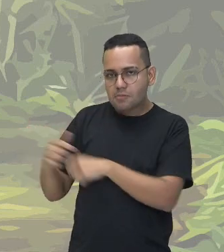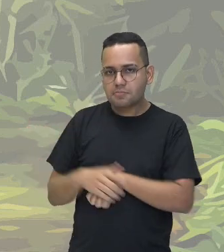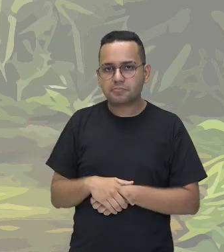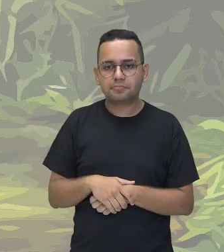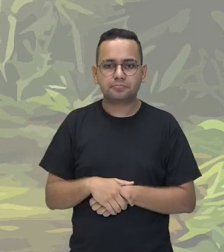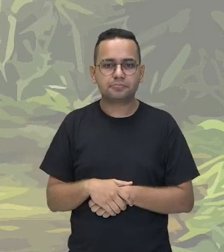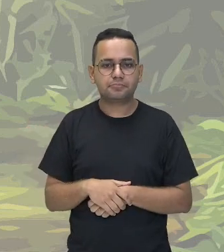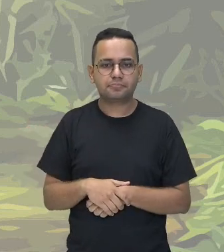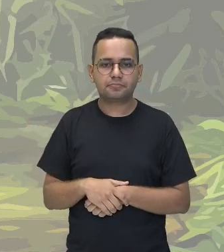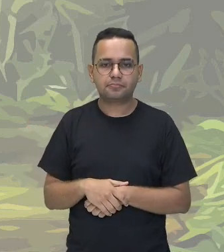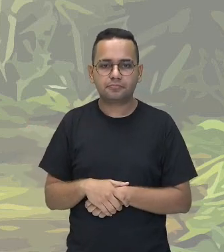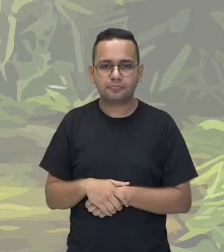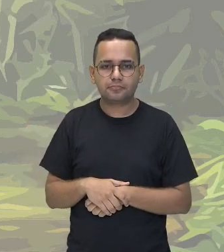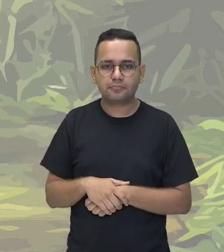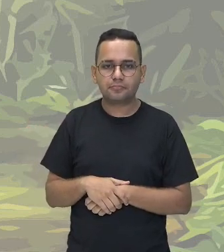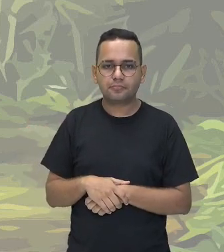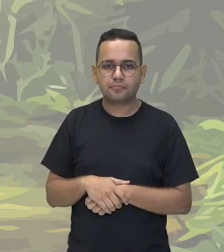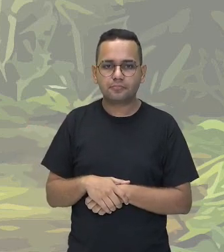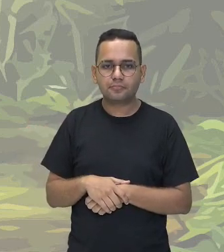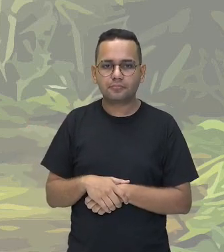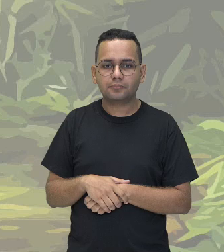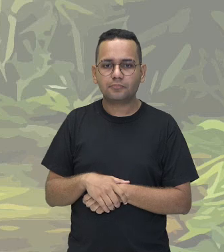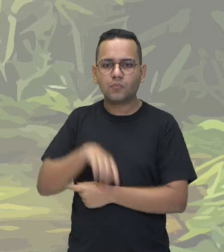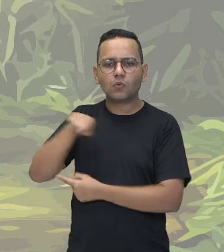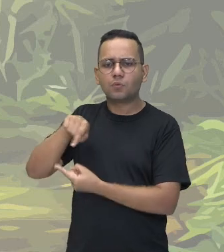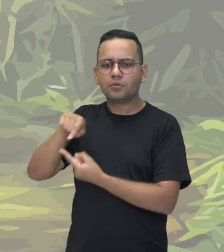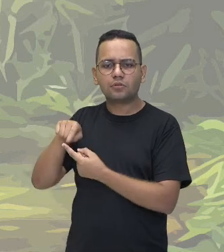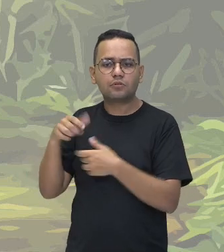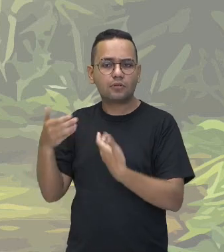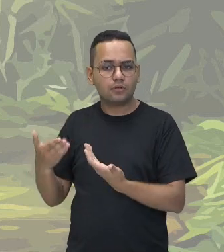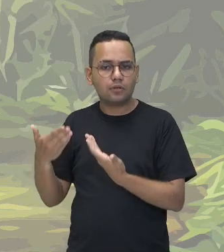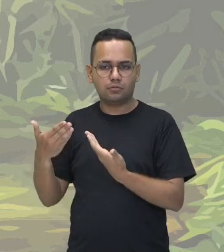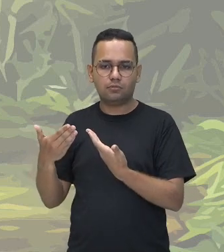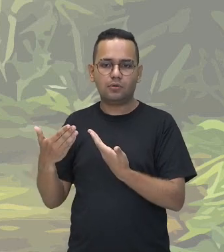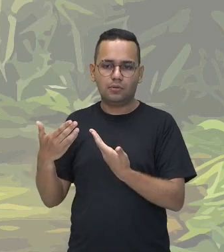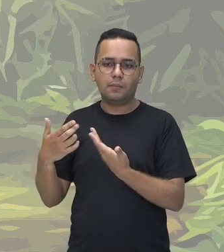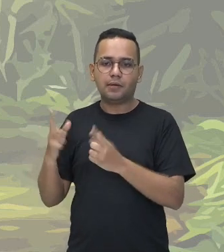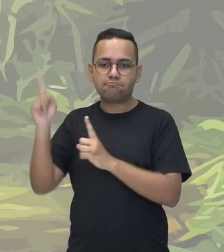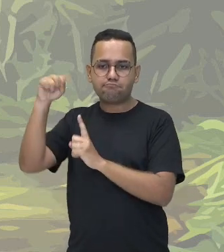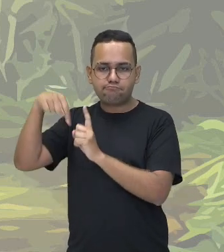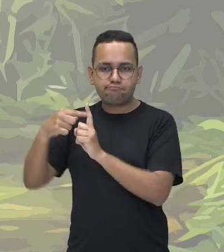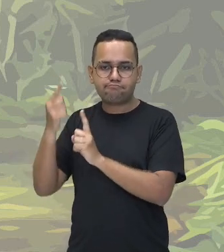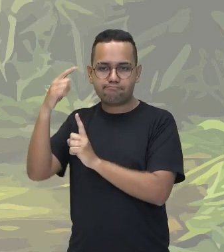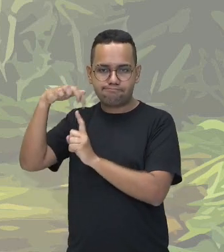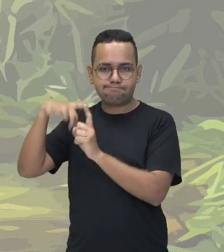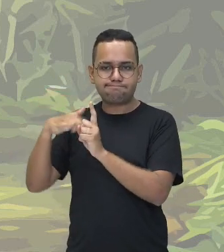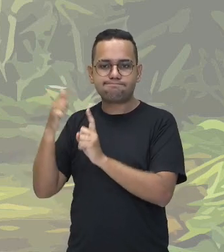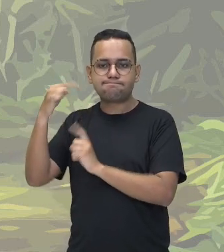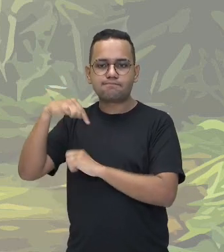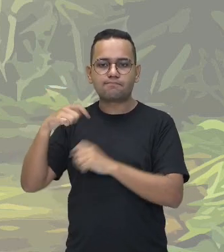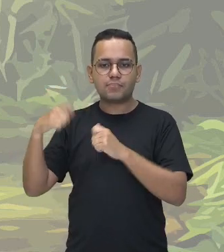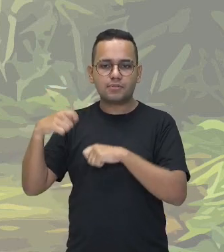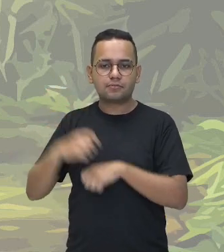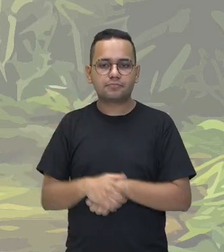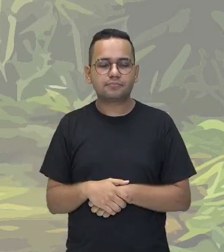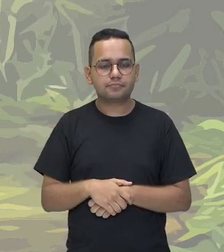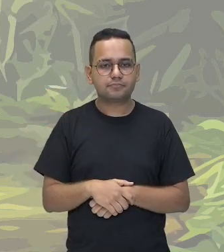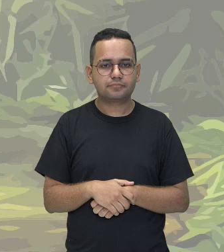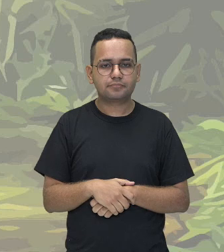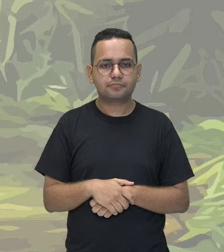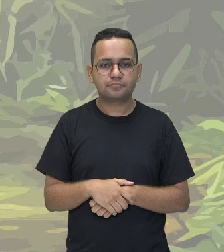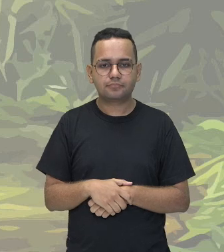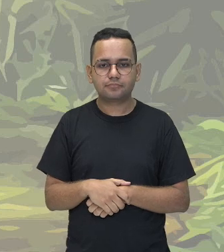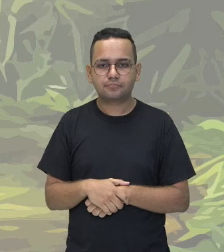como função a realização da fotossíntese, certo? Então, as características principais do